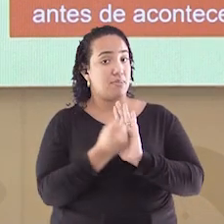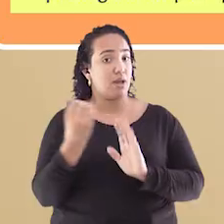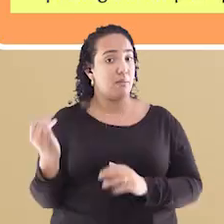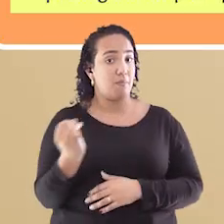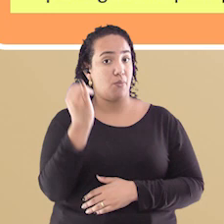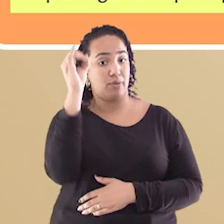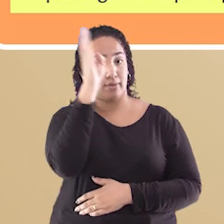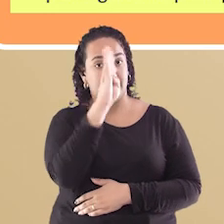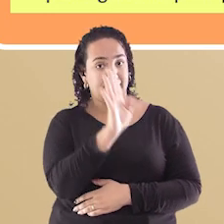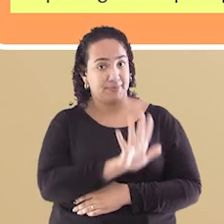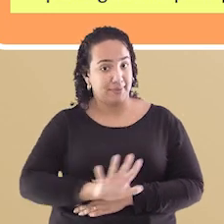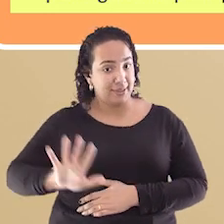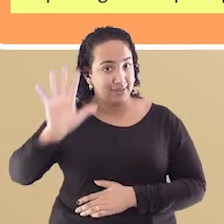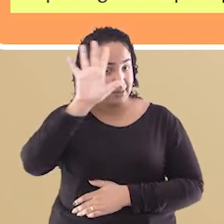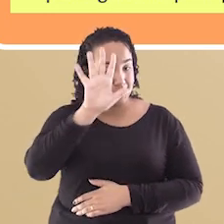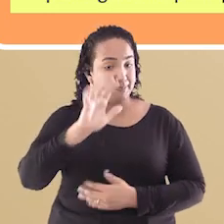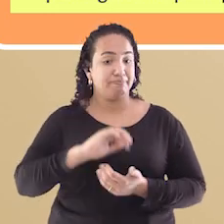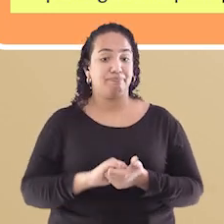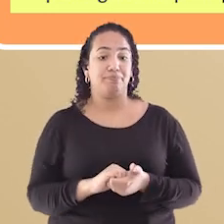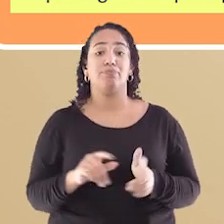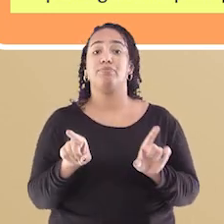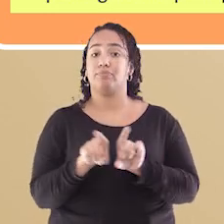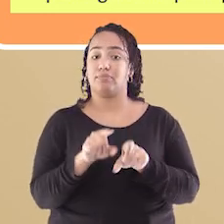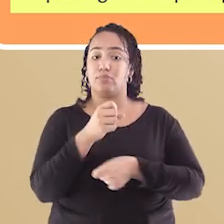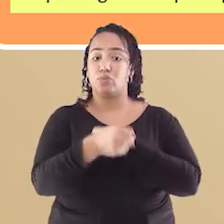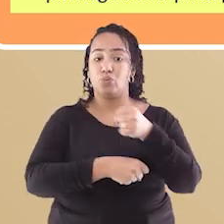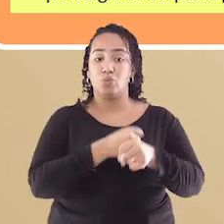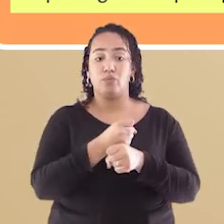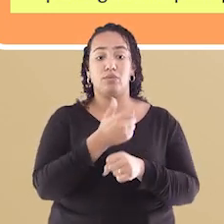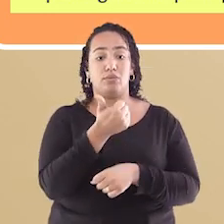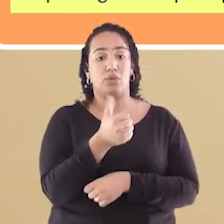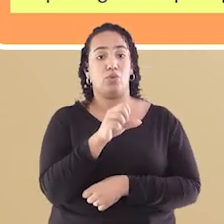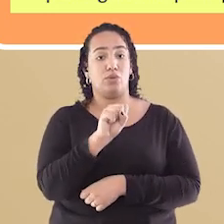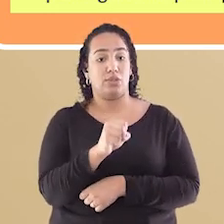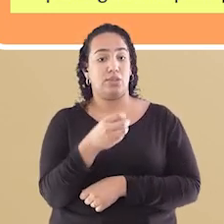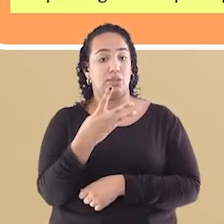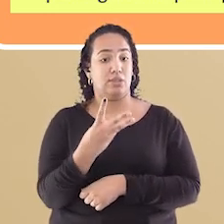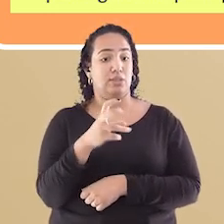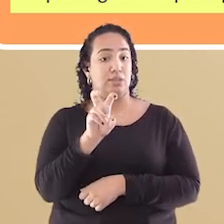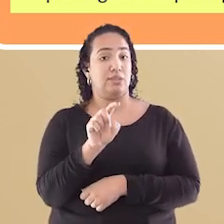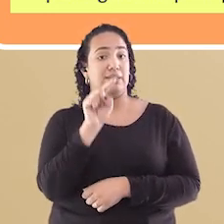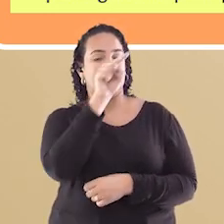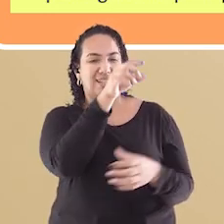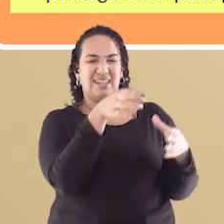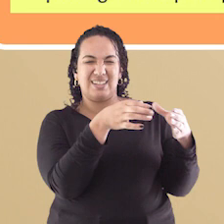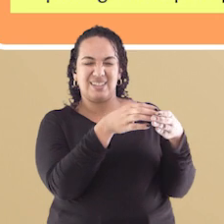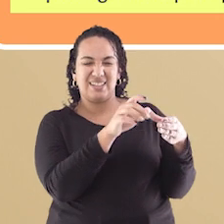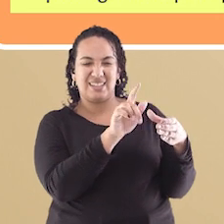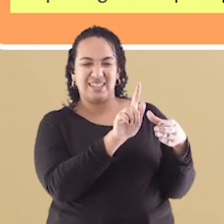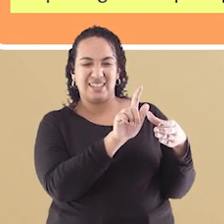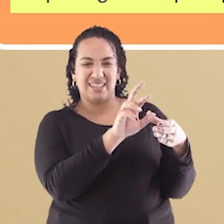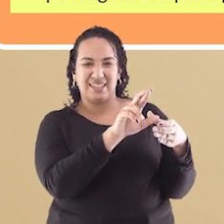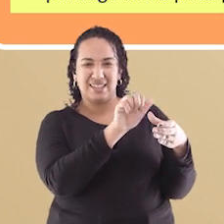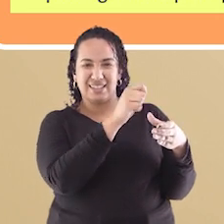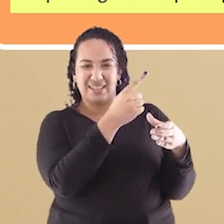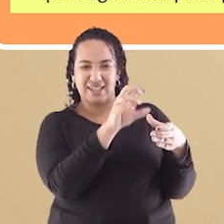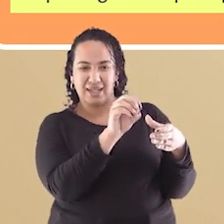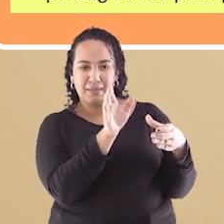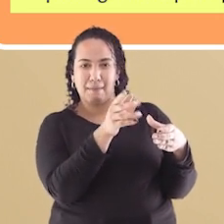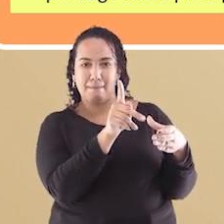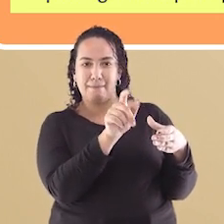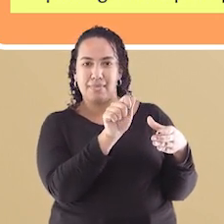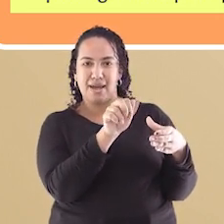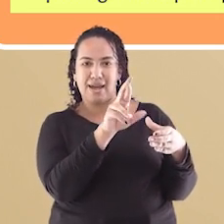país. Ainda em 1835, lá na província do Grã-Pará, o local onde hoje são os estados do